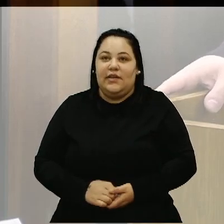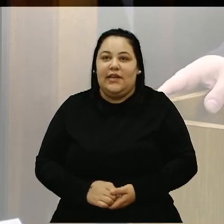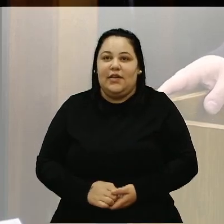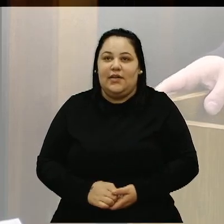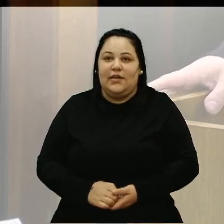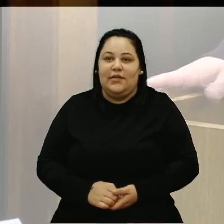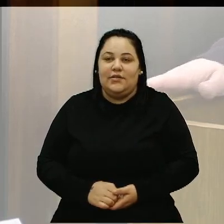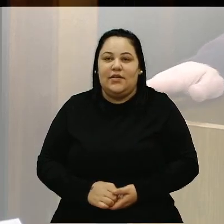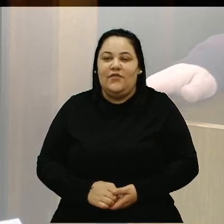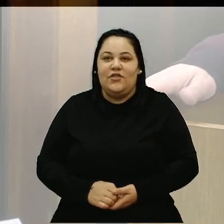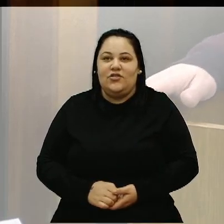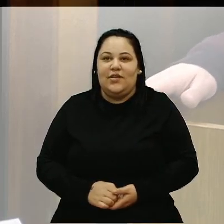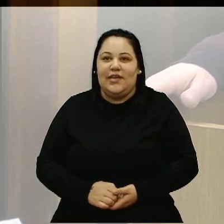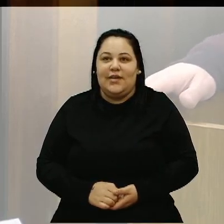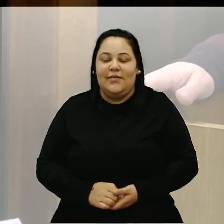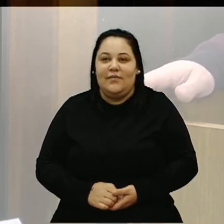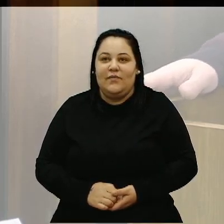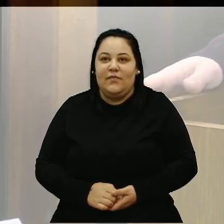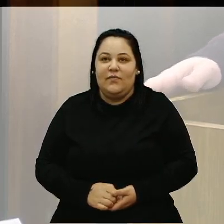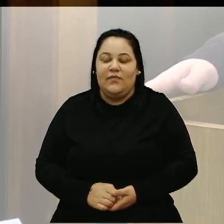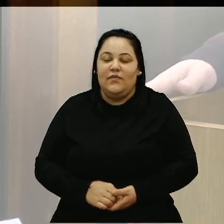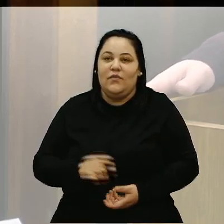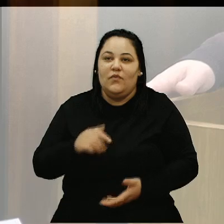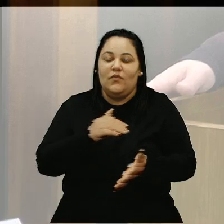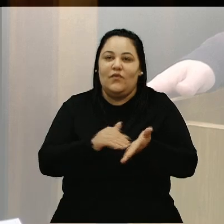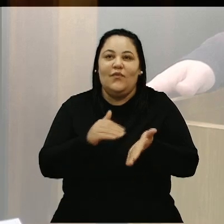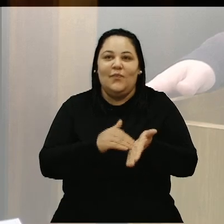começar parabenizando o secretário